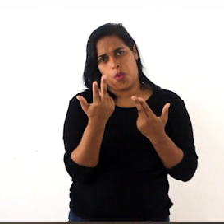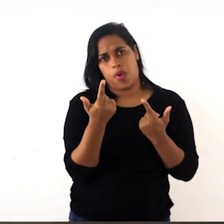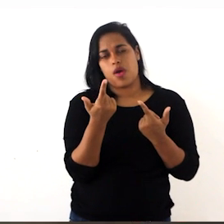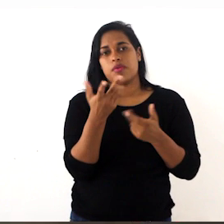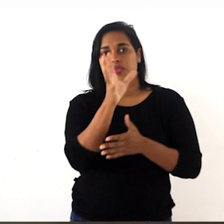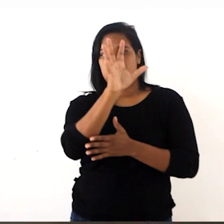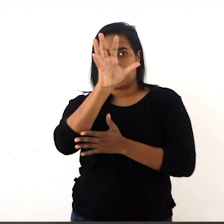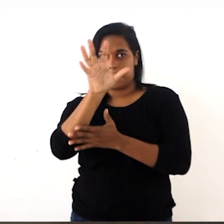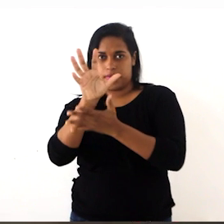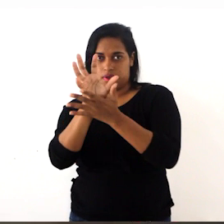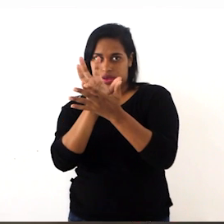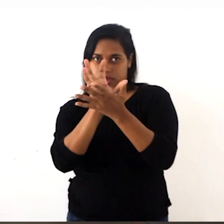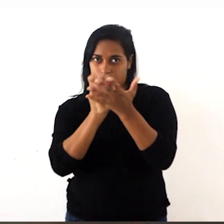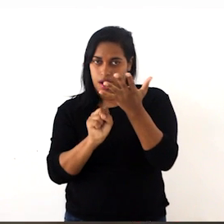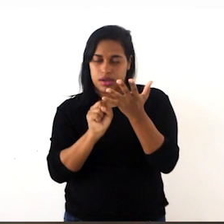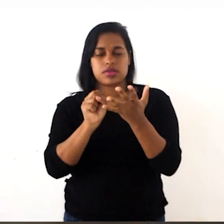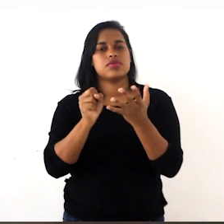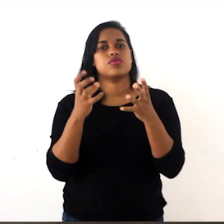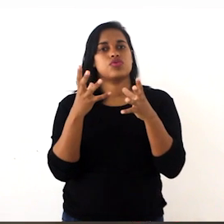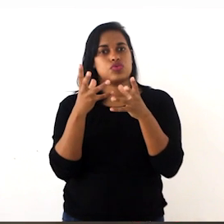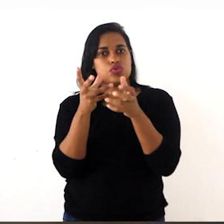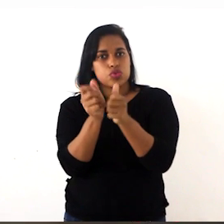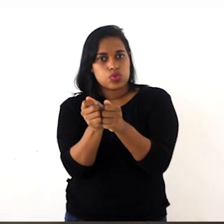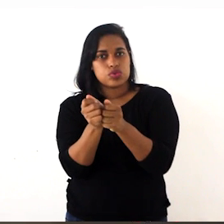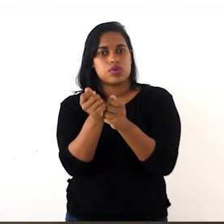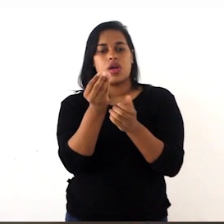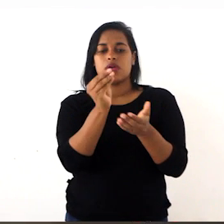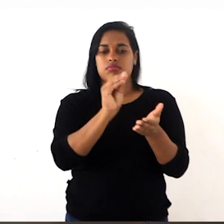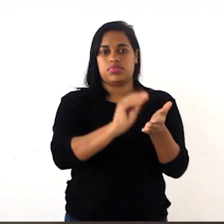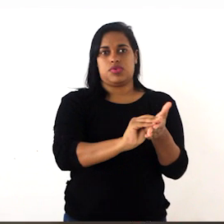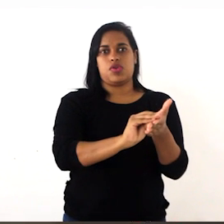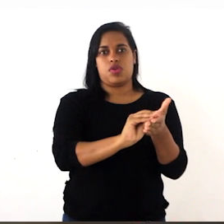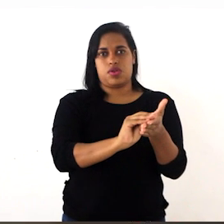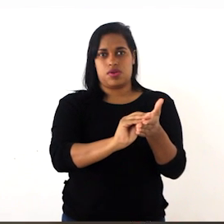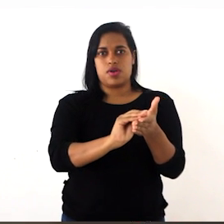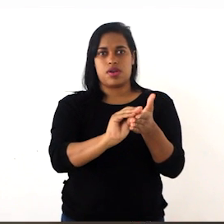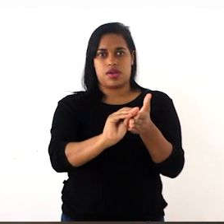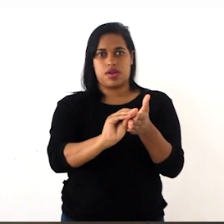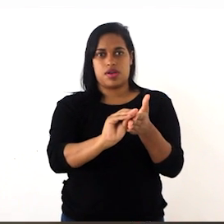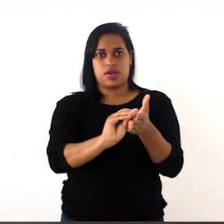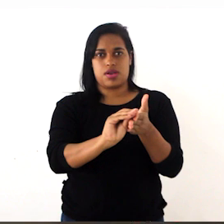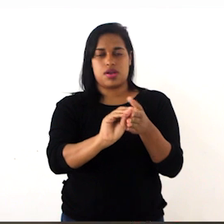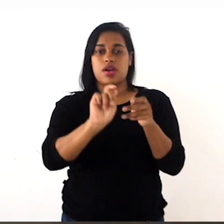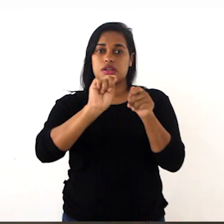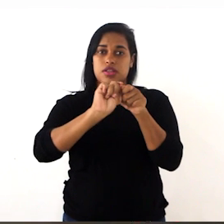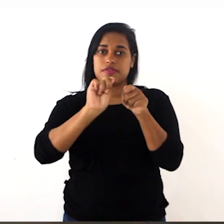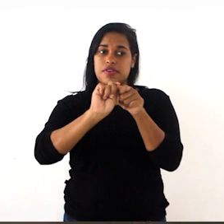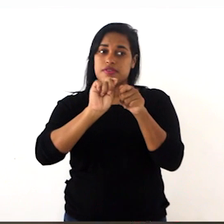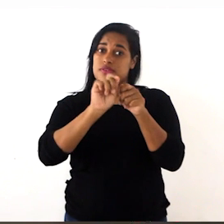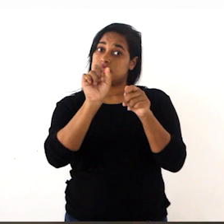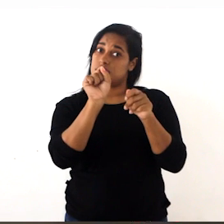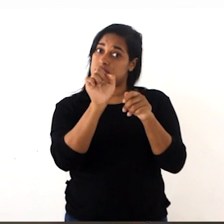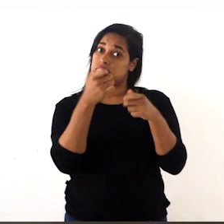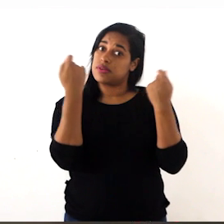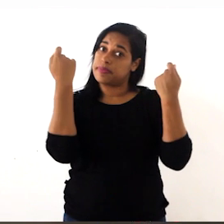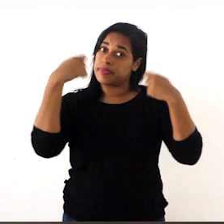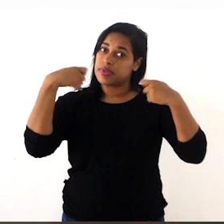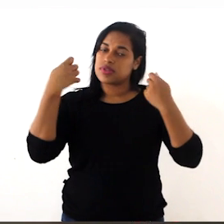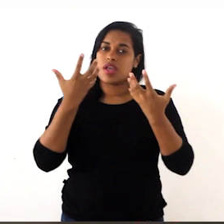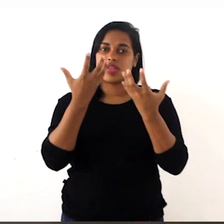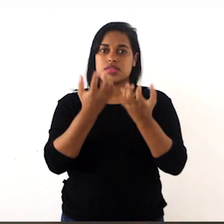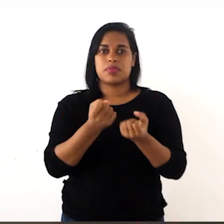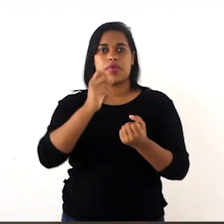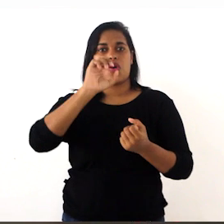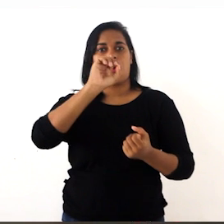vamos copiar tudinho. Vamos colar aqui embaixo. Então, ele vai executar isso se for recebido